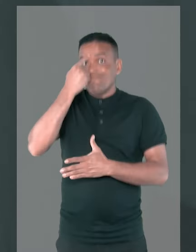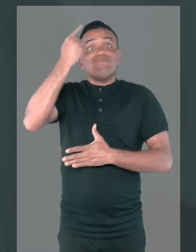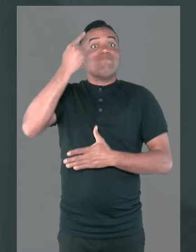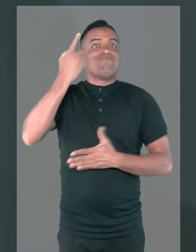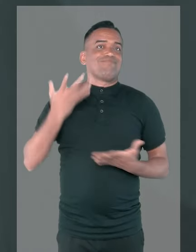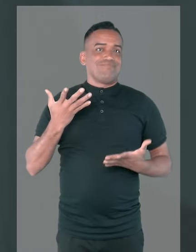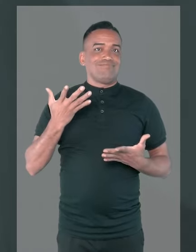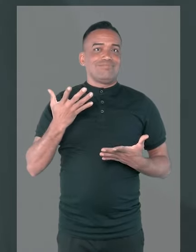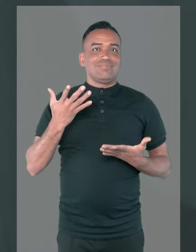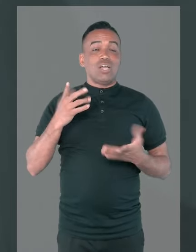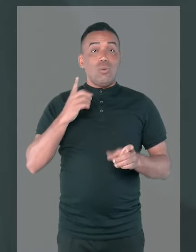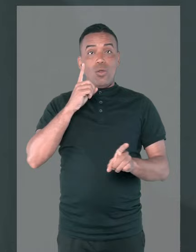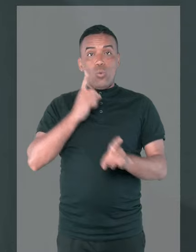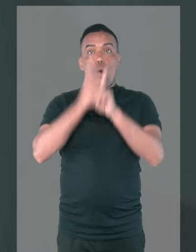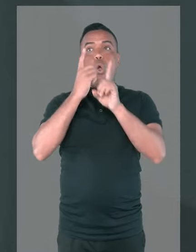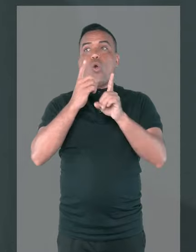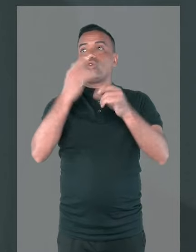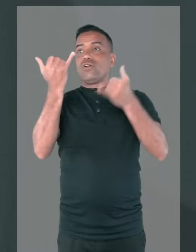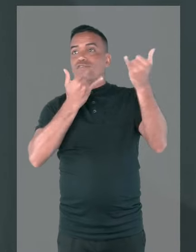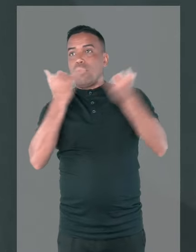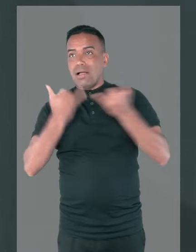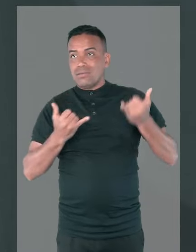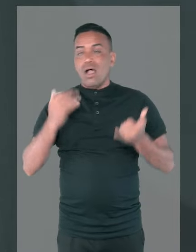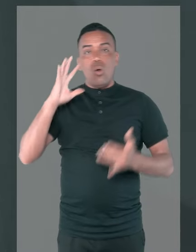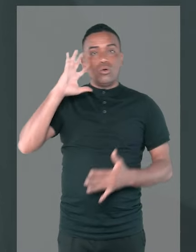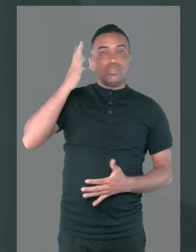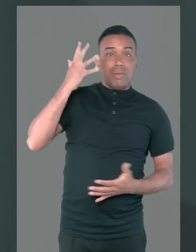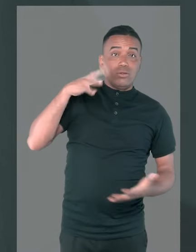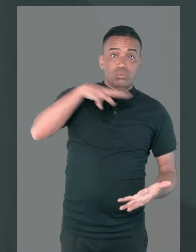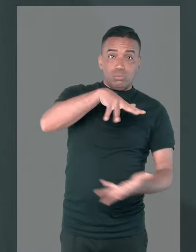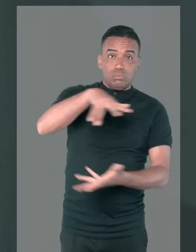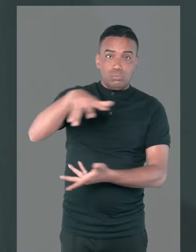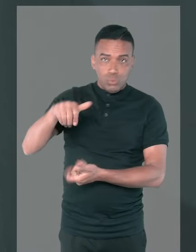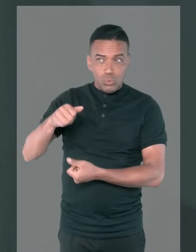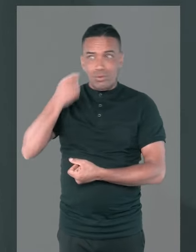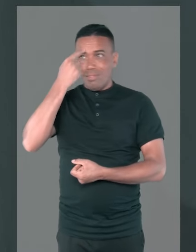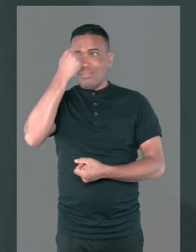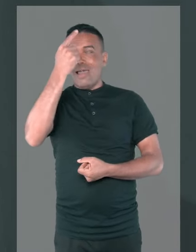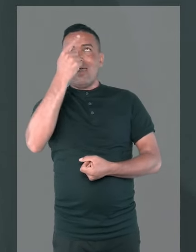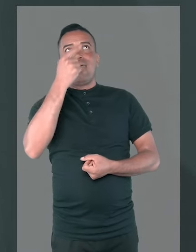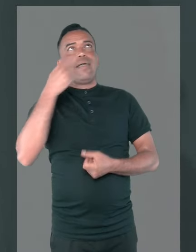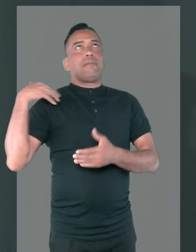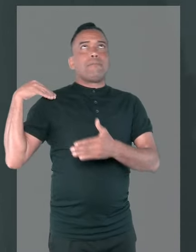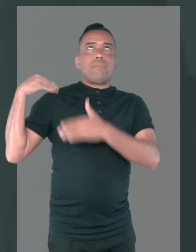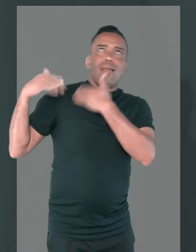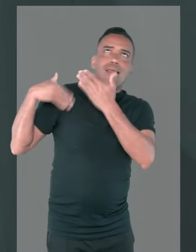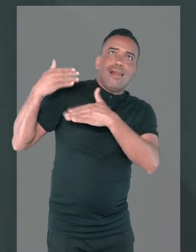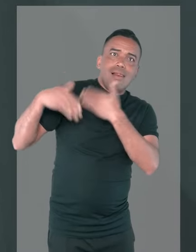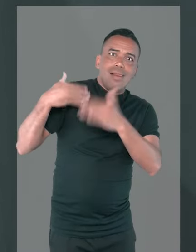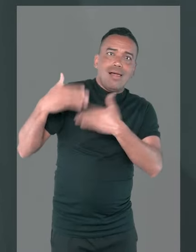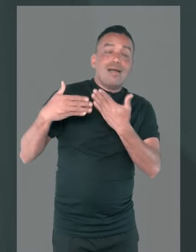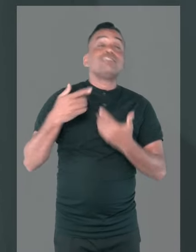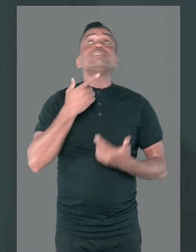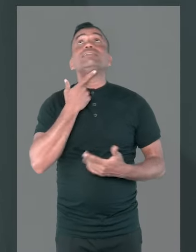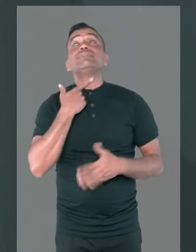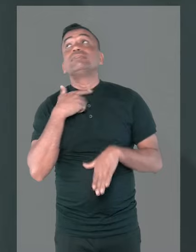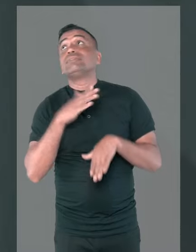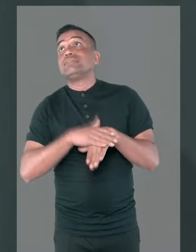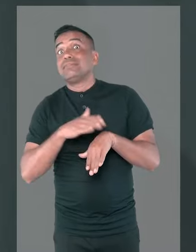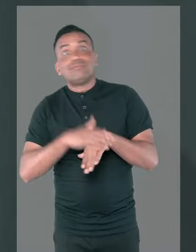E é o encontro dessa informação da realidade atual com essa ideia que vem sendo alimentada que faz com que o desejo de